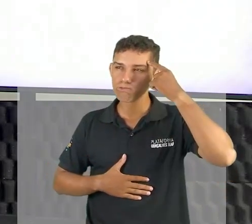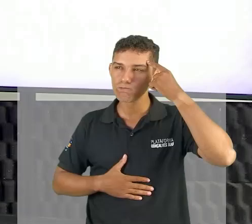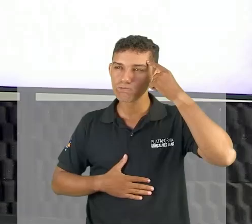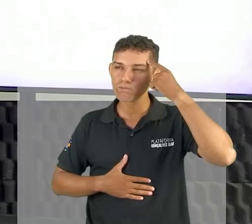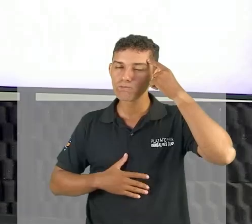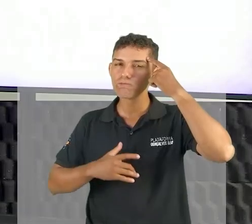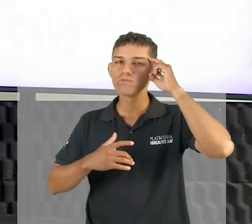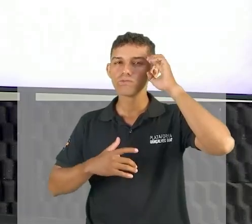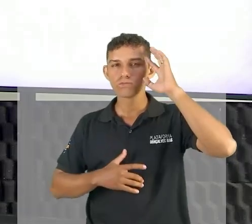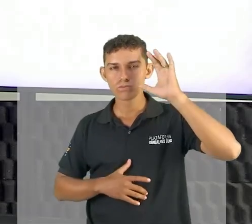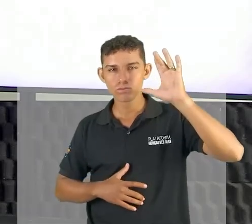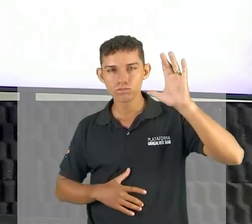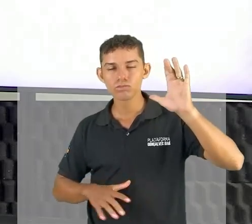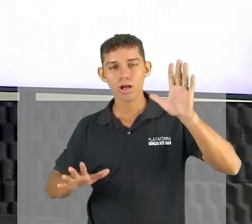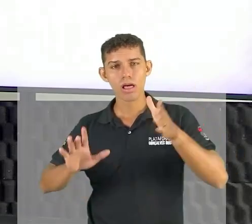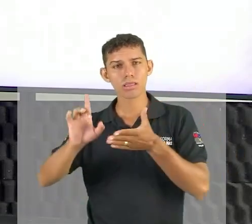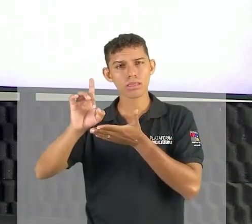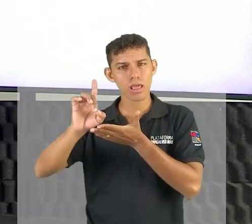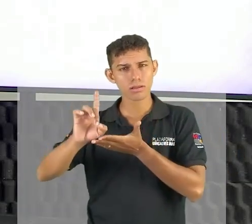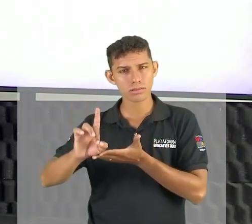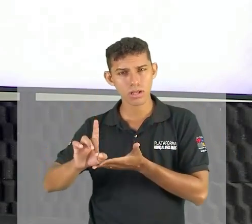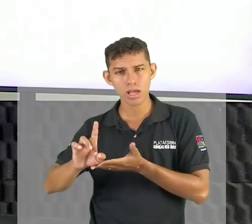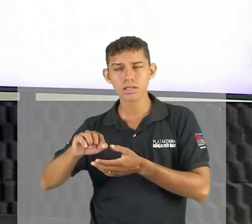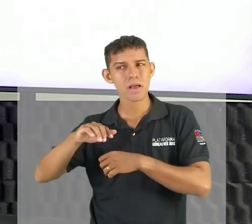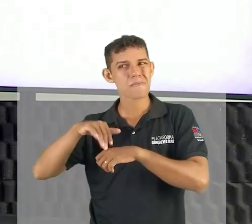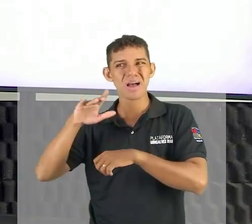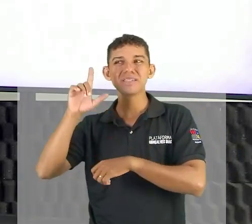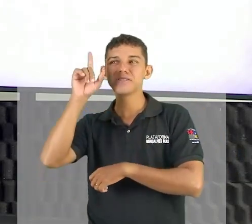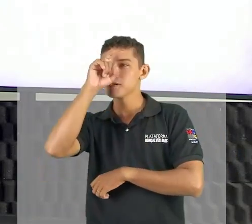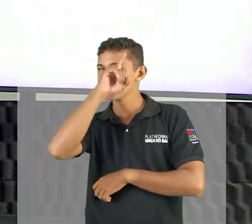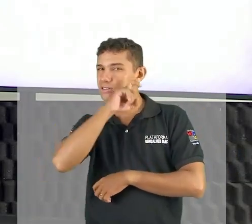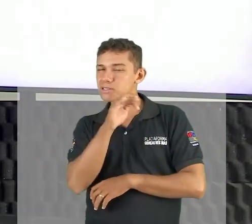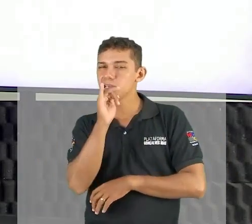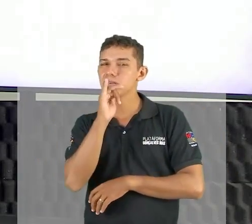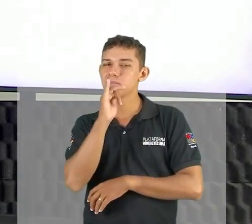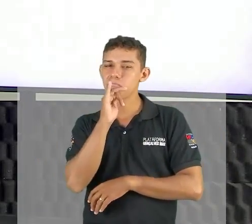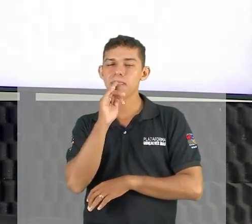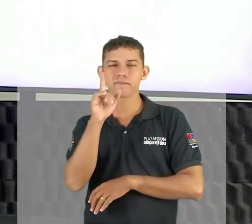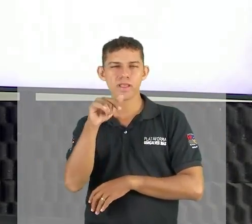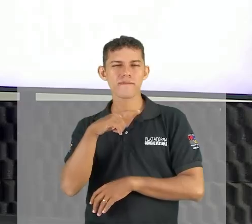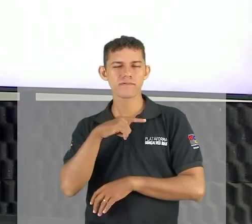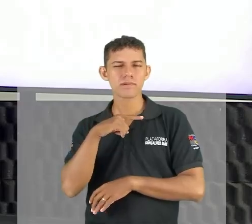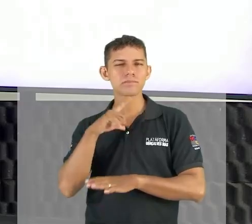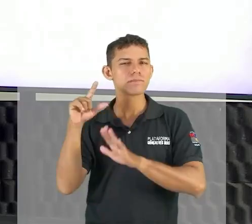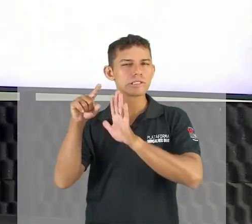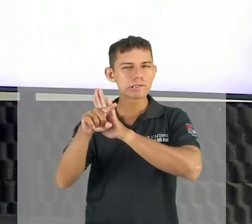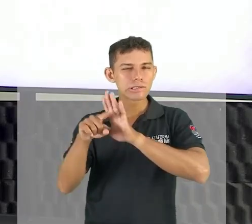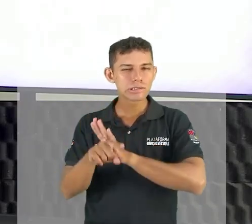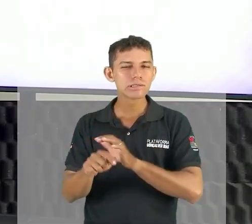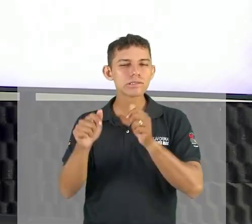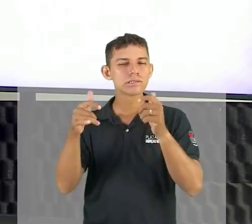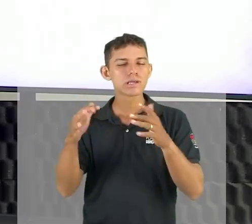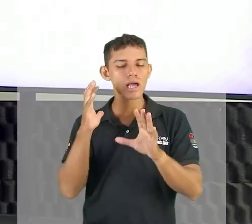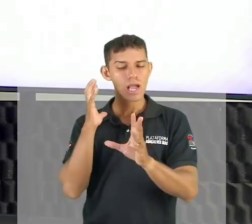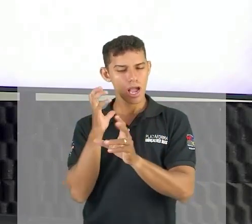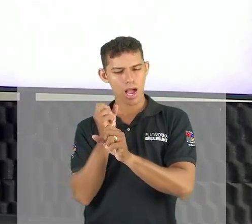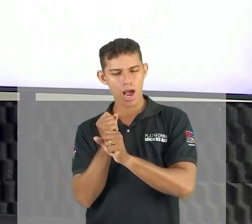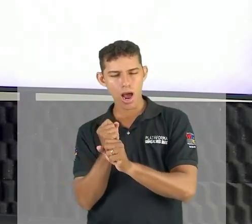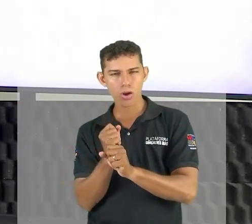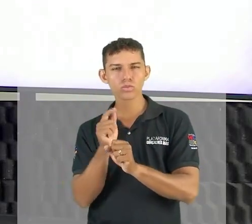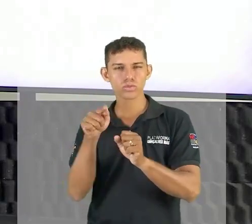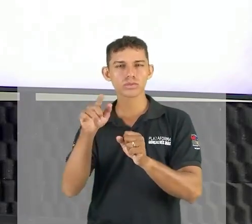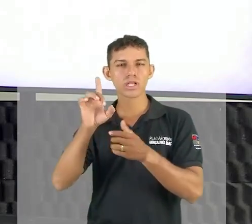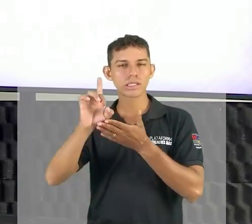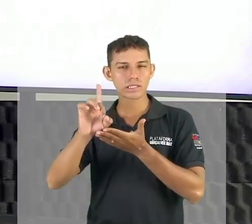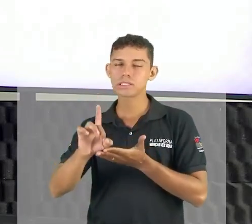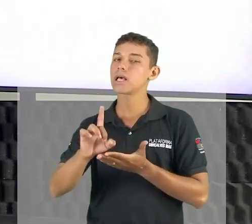que envolvem a parte de densidade, que deu mais trabalho. Tinha uma questãozinha do Enem que a gente precisava fazer um cálculozinho da densidade